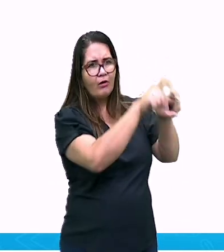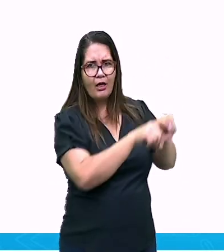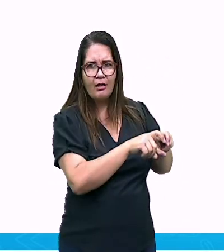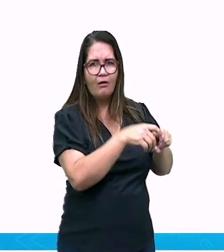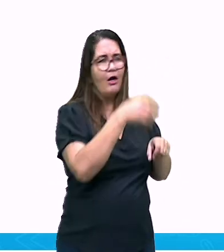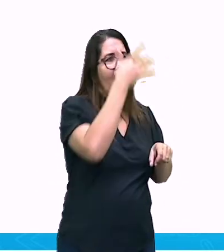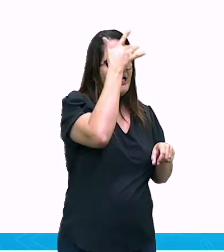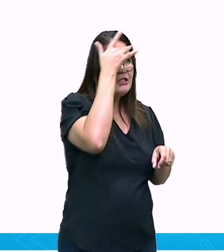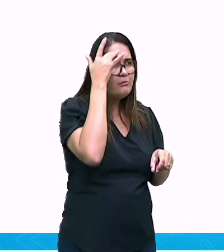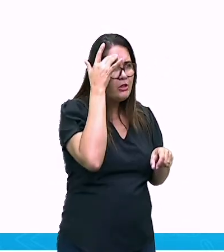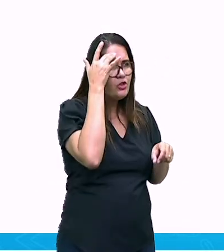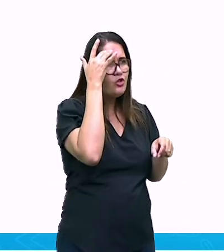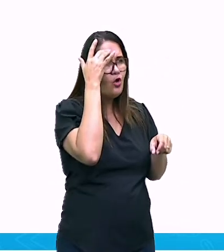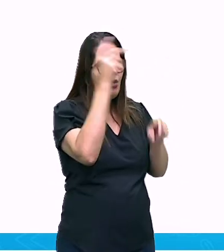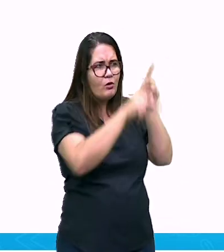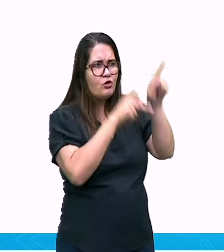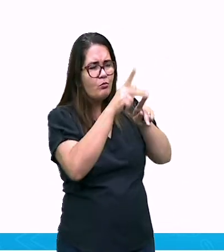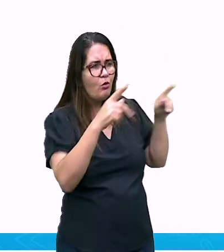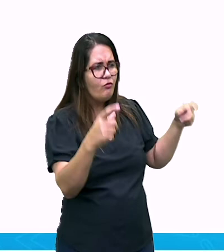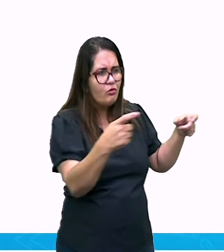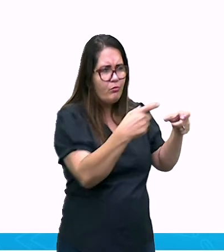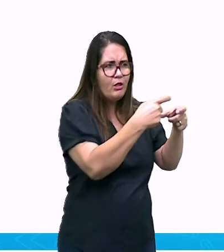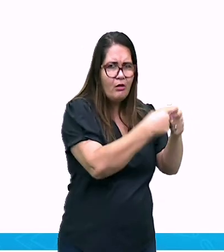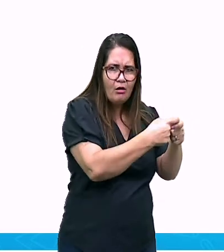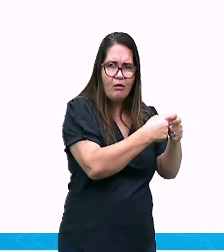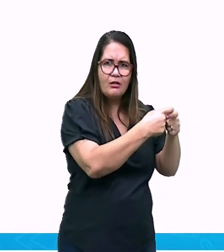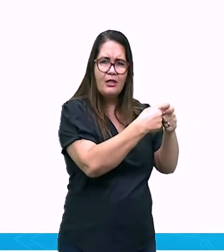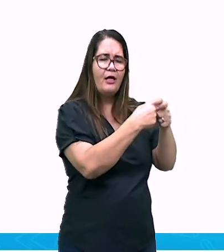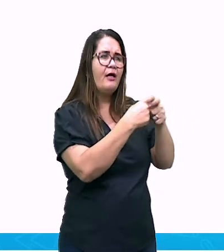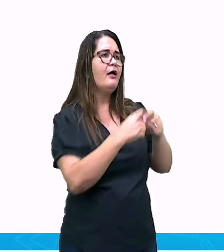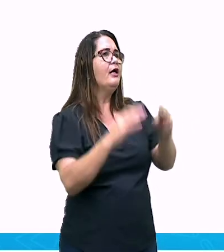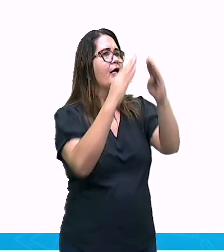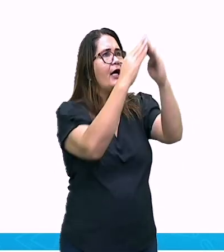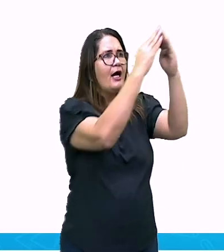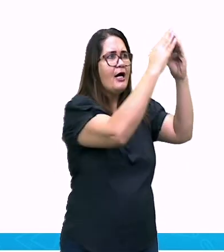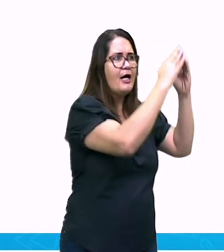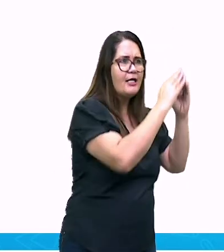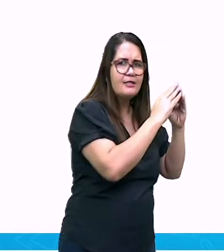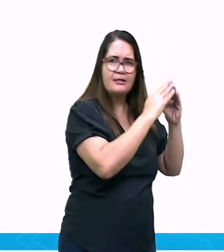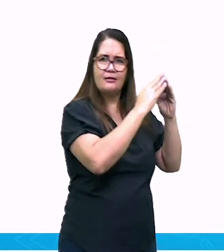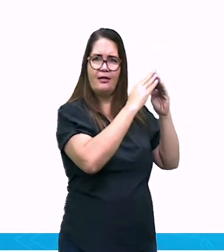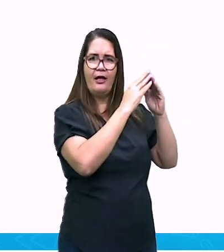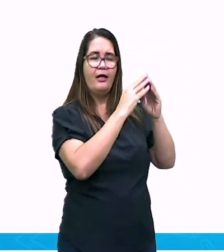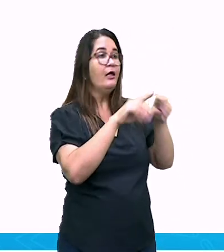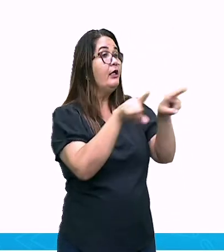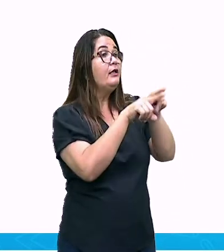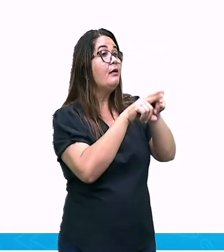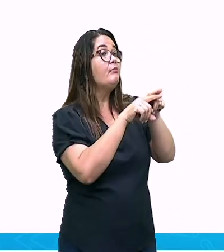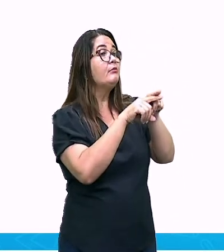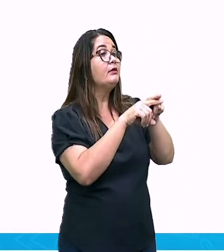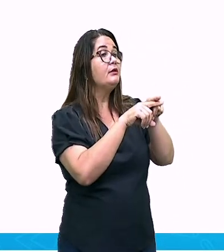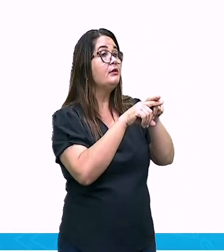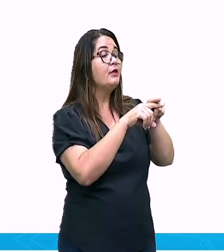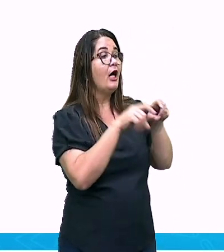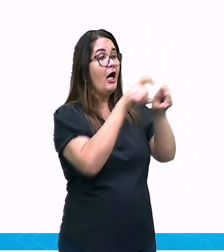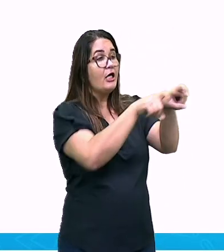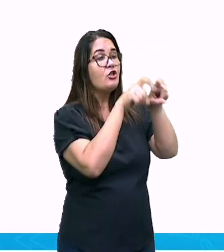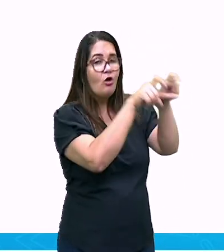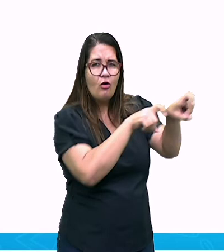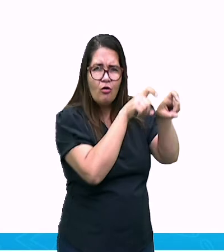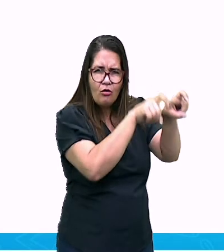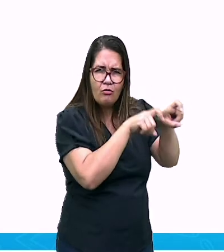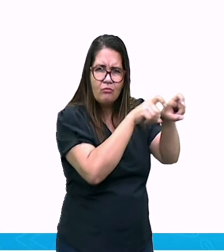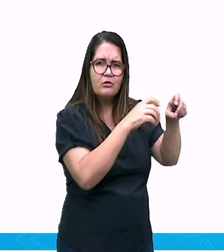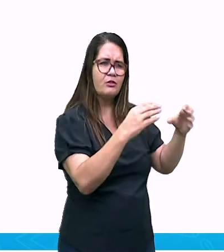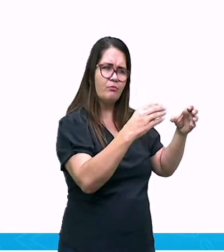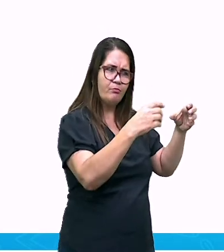populacional, na qual se destacam assentamentos e pequenas propriedades. Destaque para atividades como,